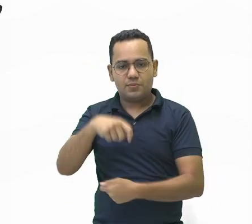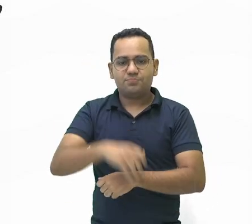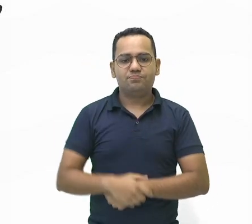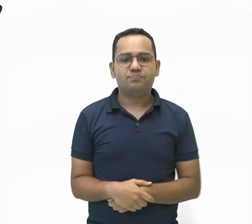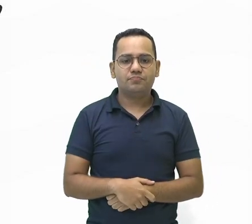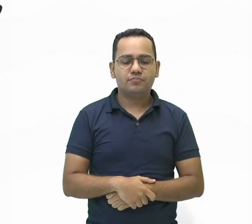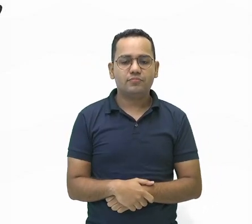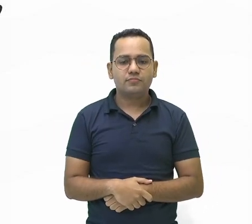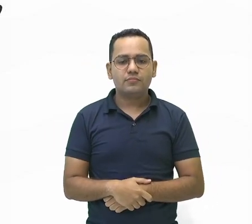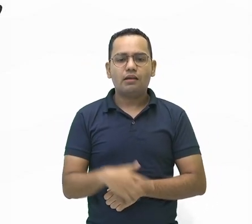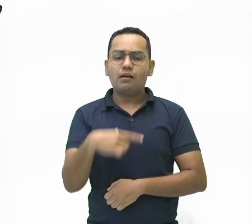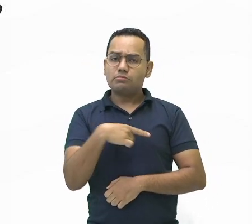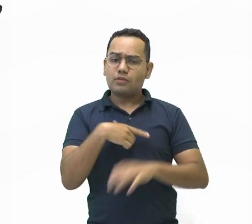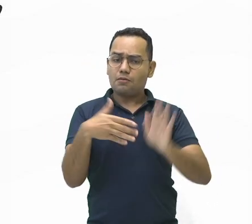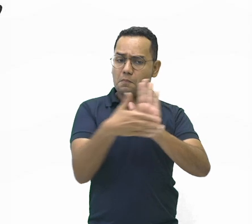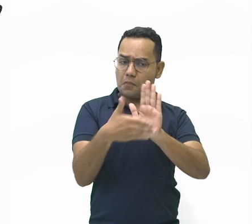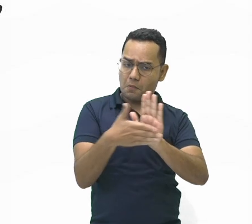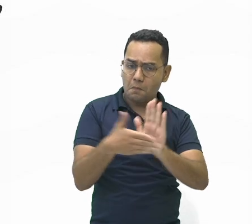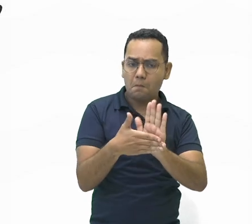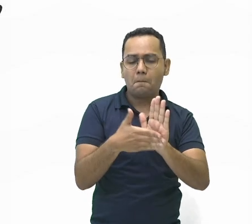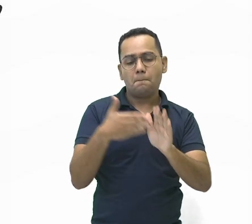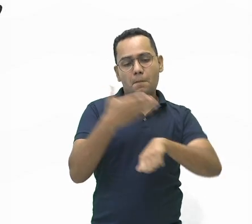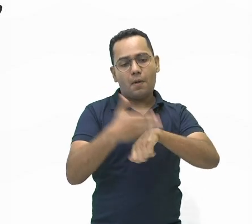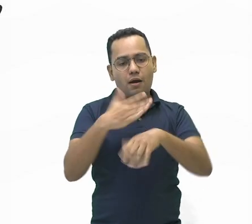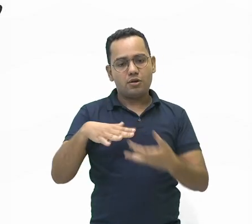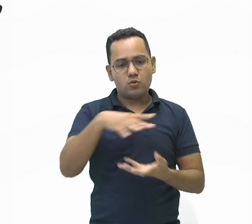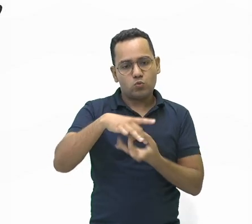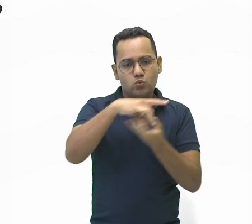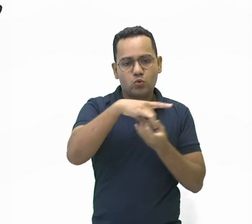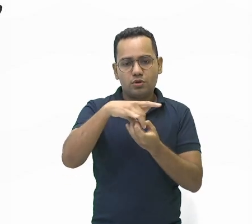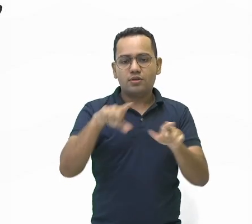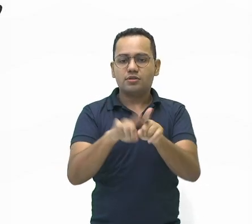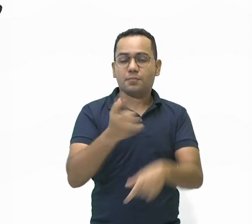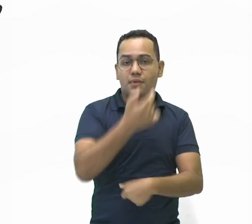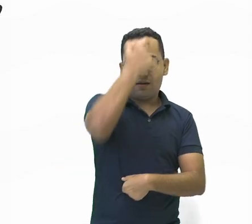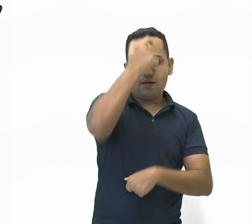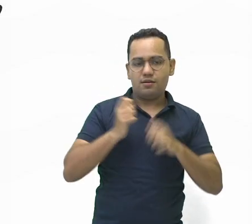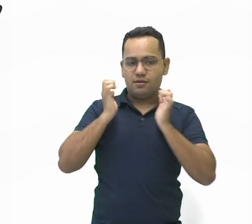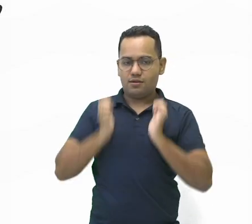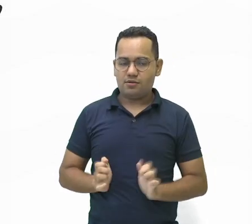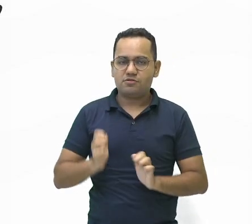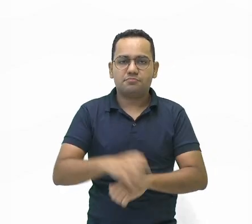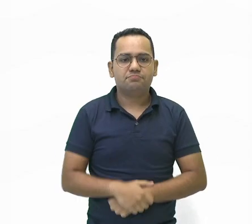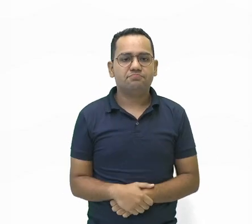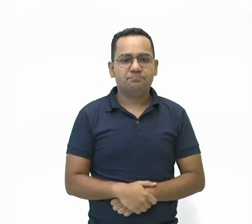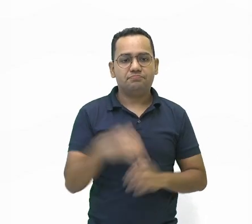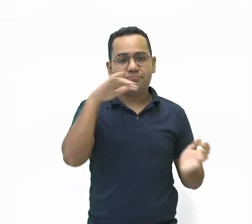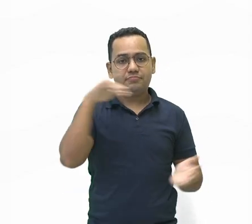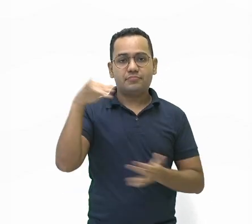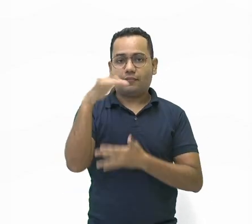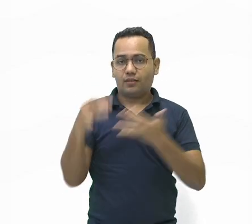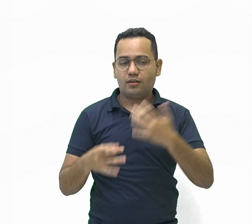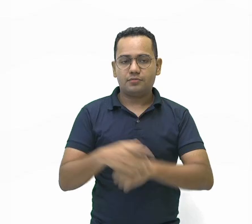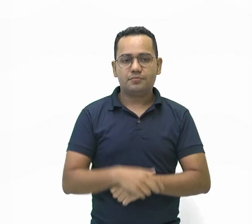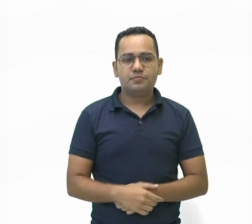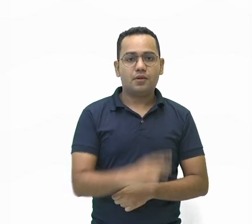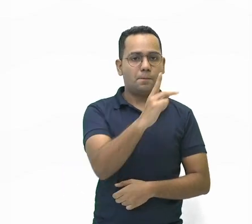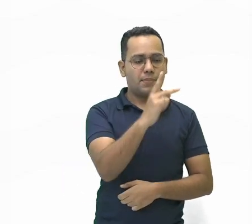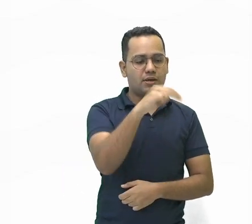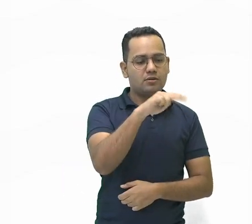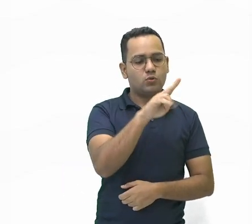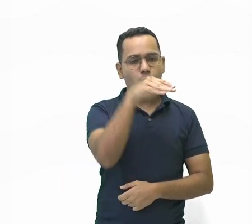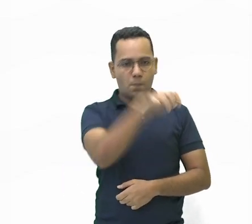global. Proposição de práticas sustentáveis com consciência e ética socioambiental. Detalhamento desse objeto de